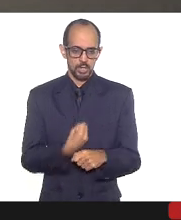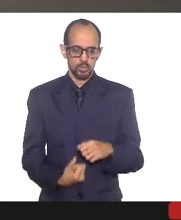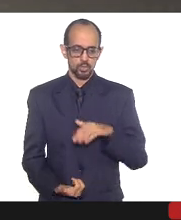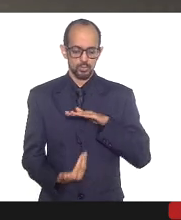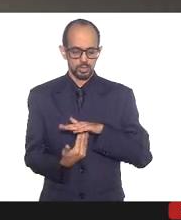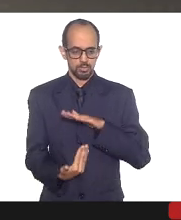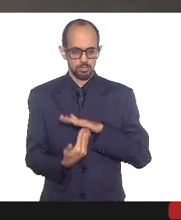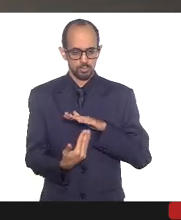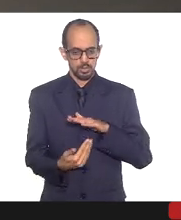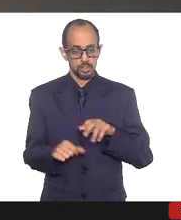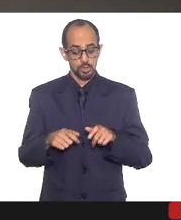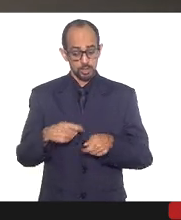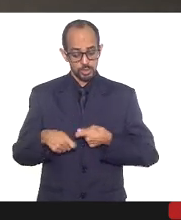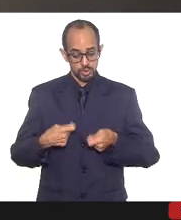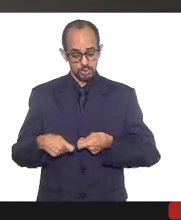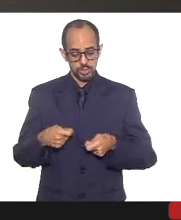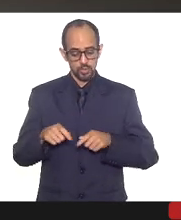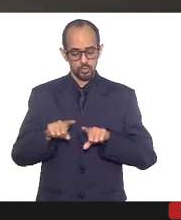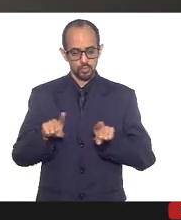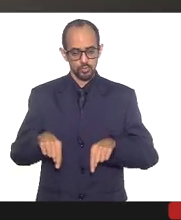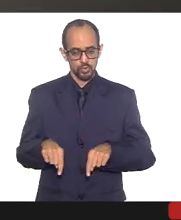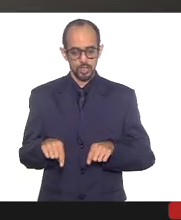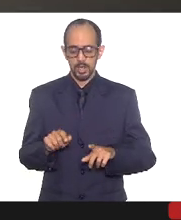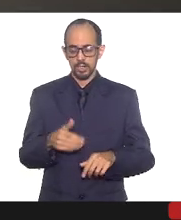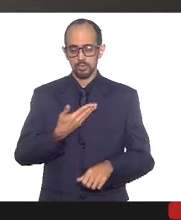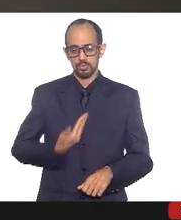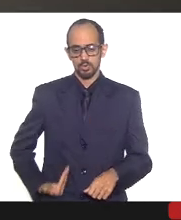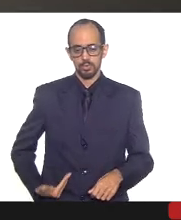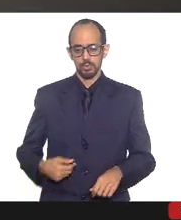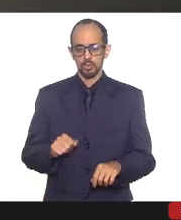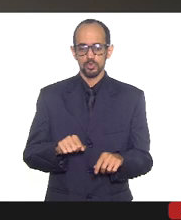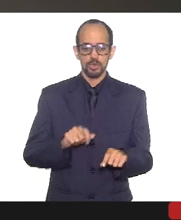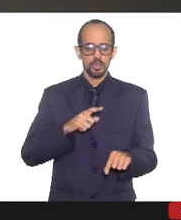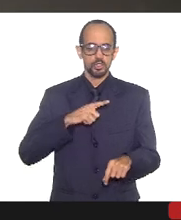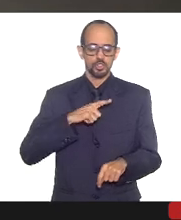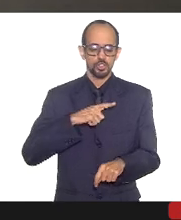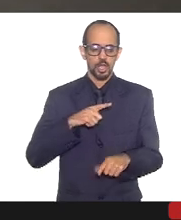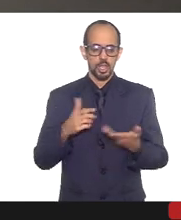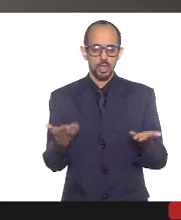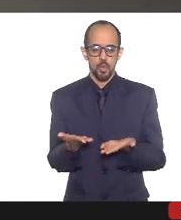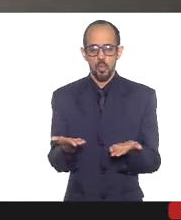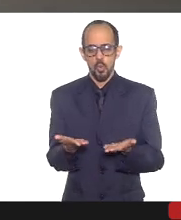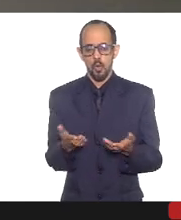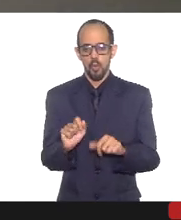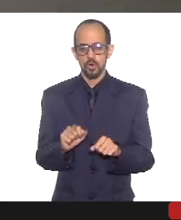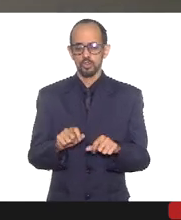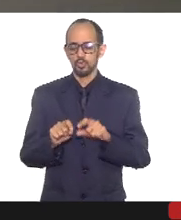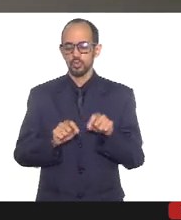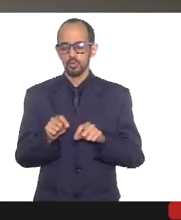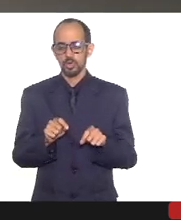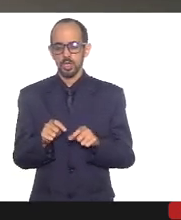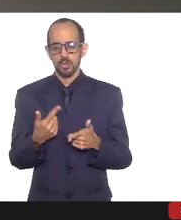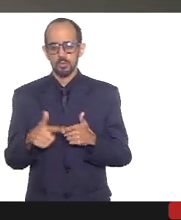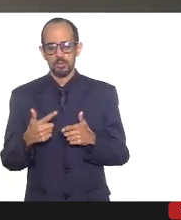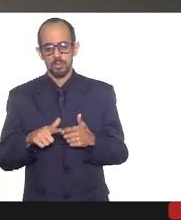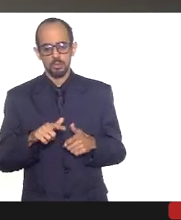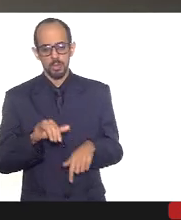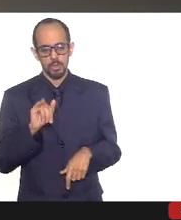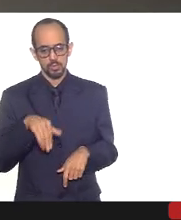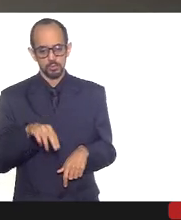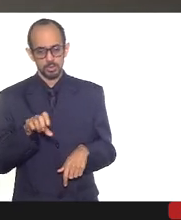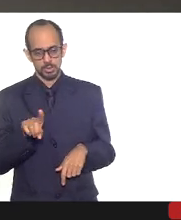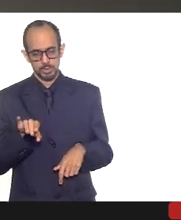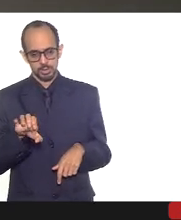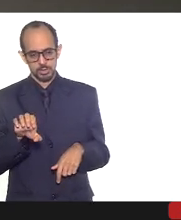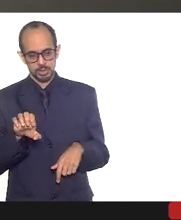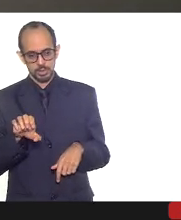e de servidores, nós temos hoje uma articulação em relação ao índice que, a partir de 2021,